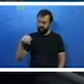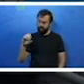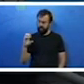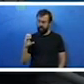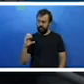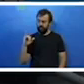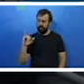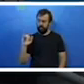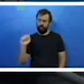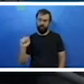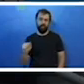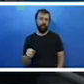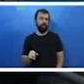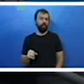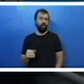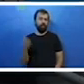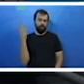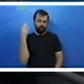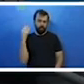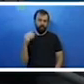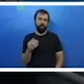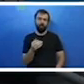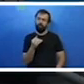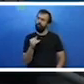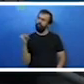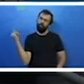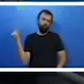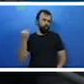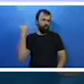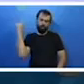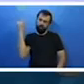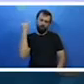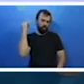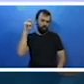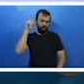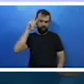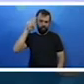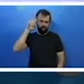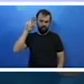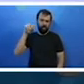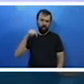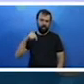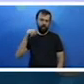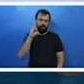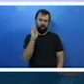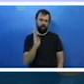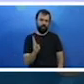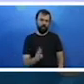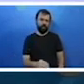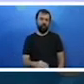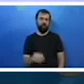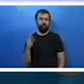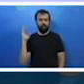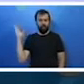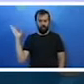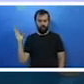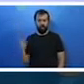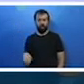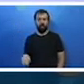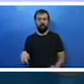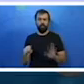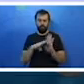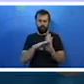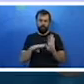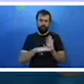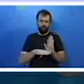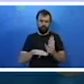fazer os exercícios propostos. A tarefa, essa atividade 2 da página 133, 134,